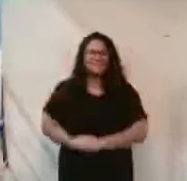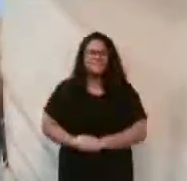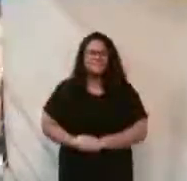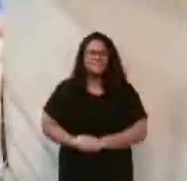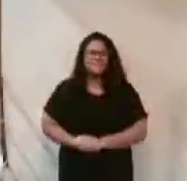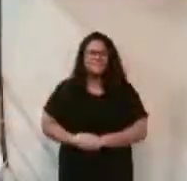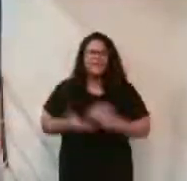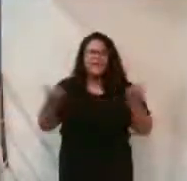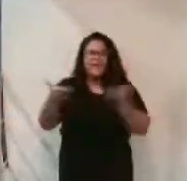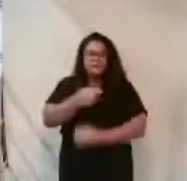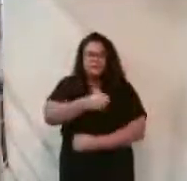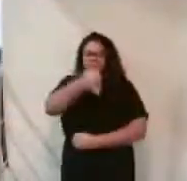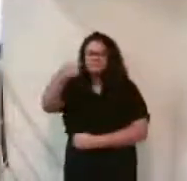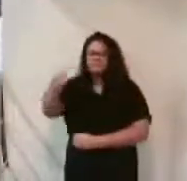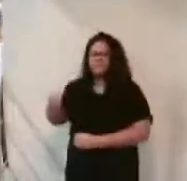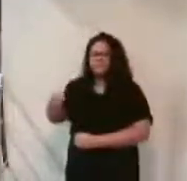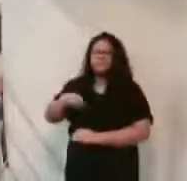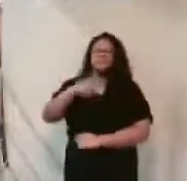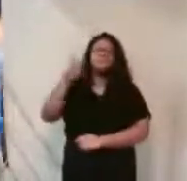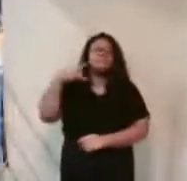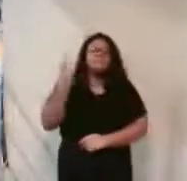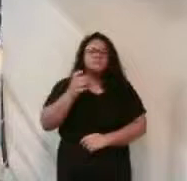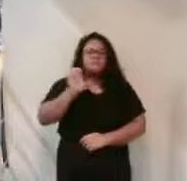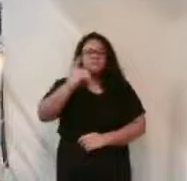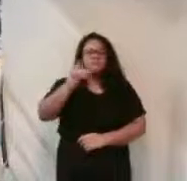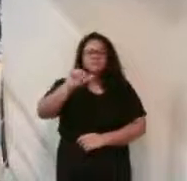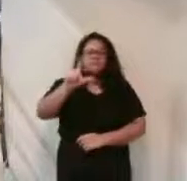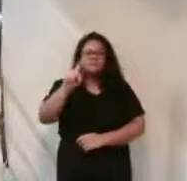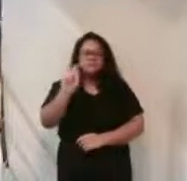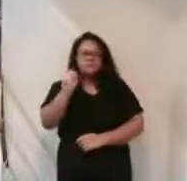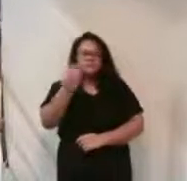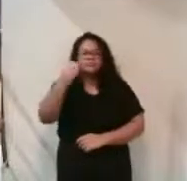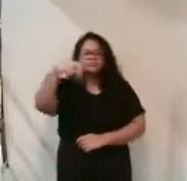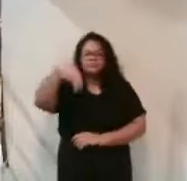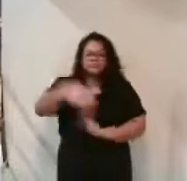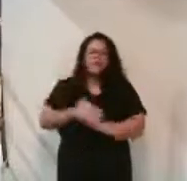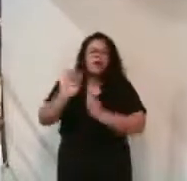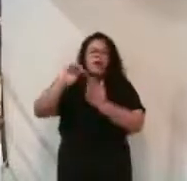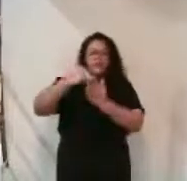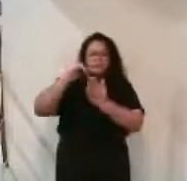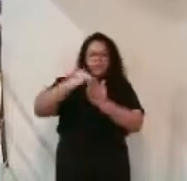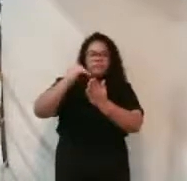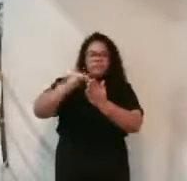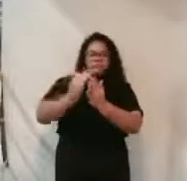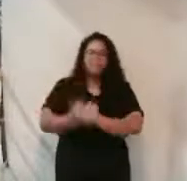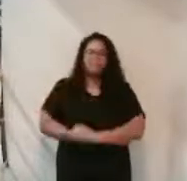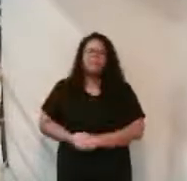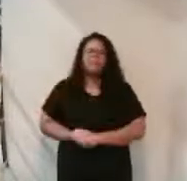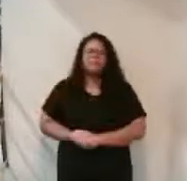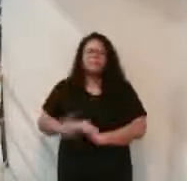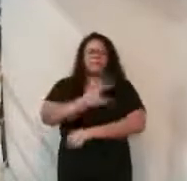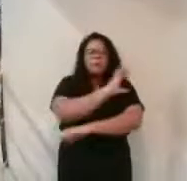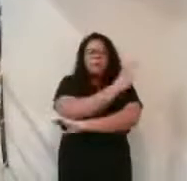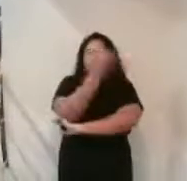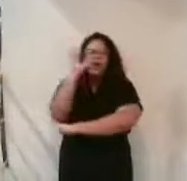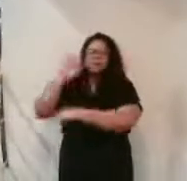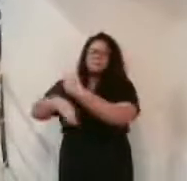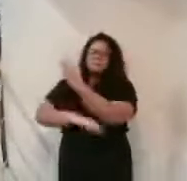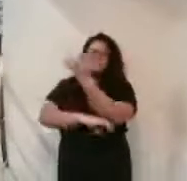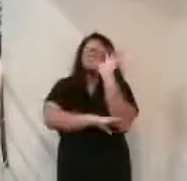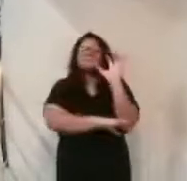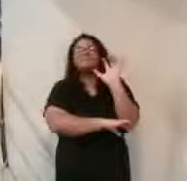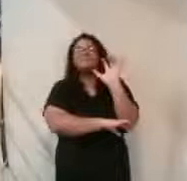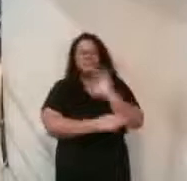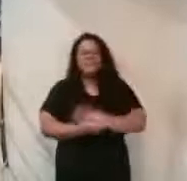Passando a palavra agora para o doutor Edilson Francisco da Silva, secretário executivo do Meio Ambiente e Sustentabilidade do Estado